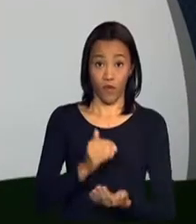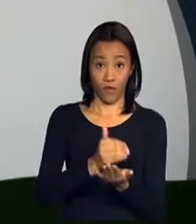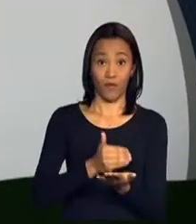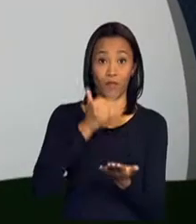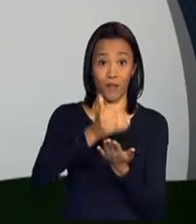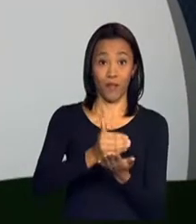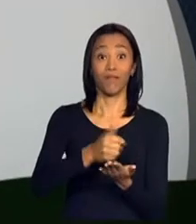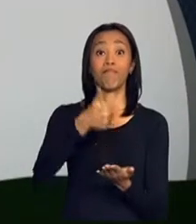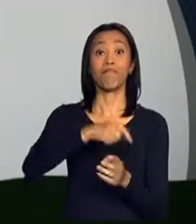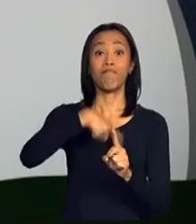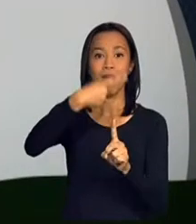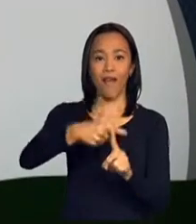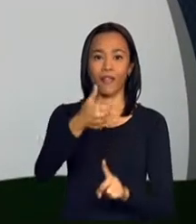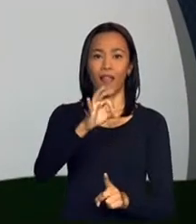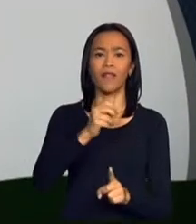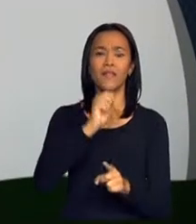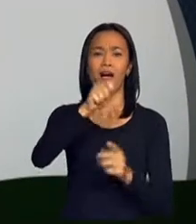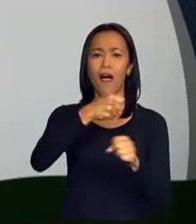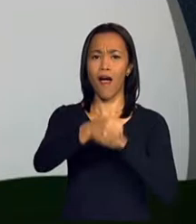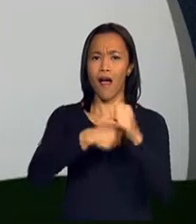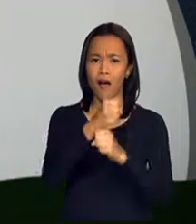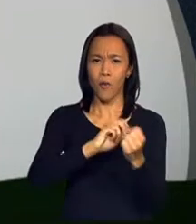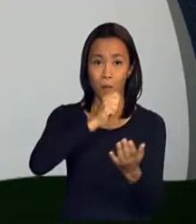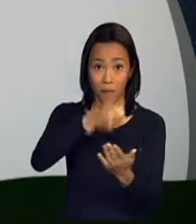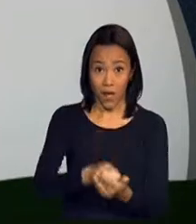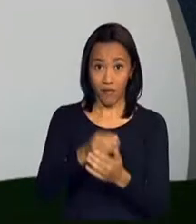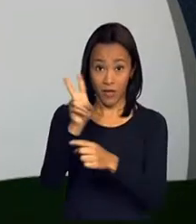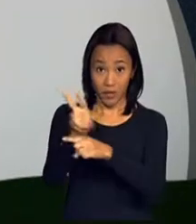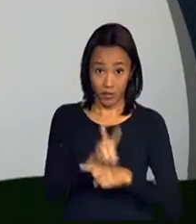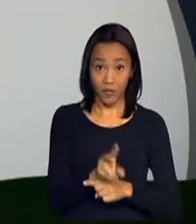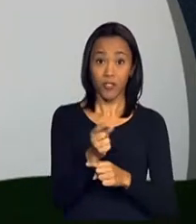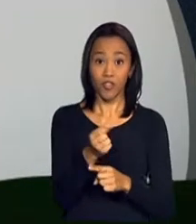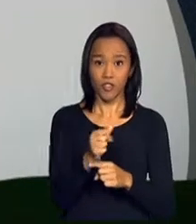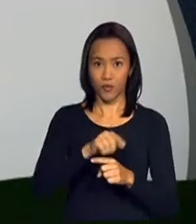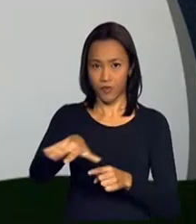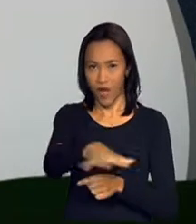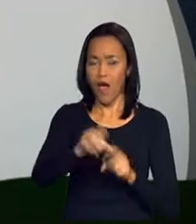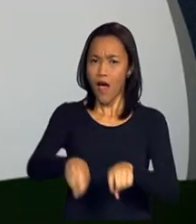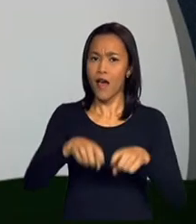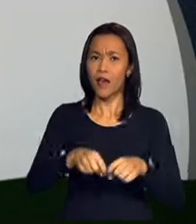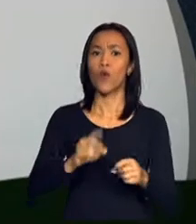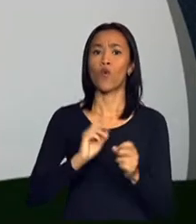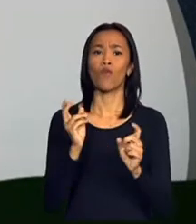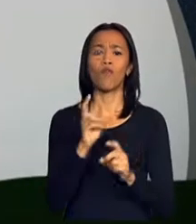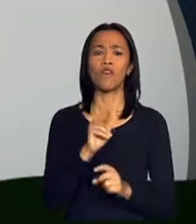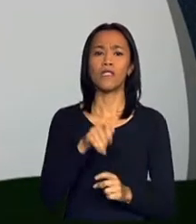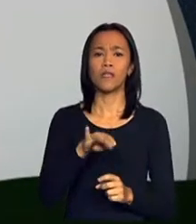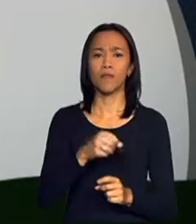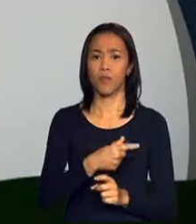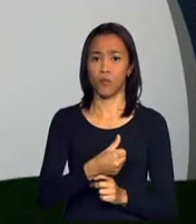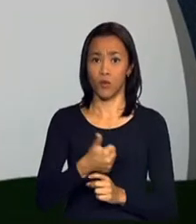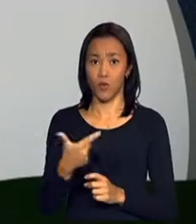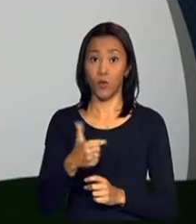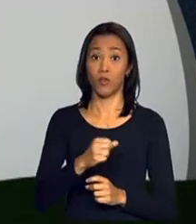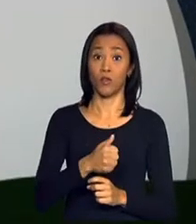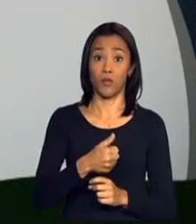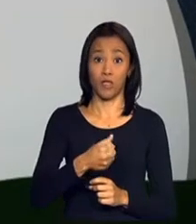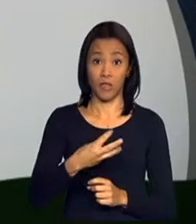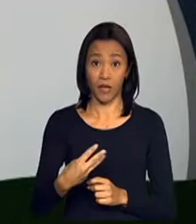Prorrogado por mais 10 anos o pagamento das operações de crédito rural com vencimento em 2012, 2013